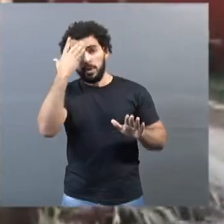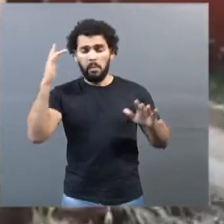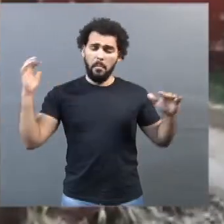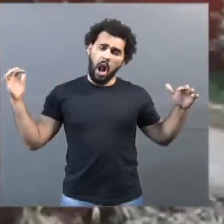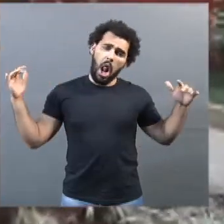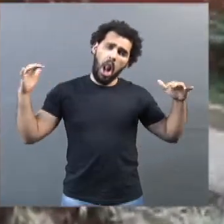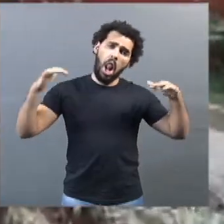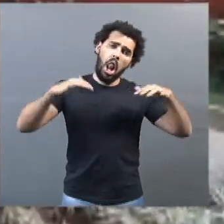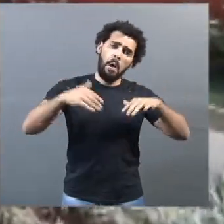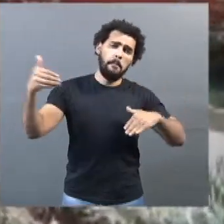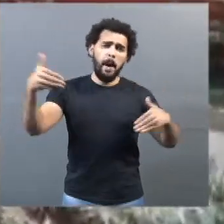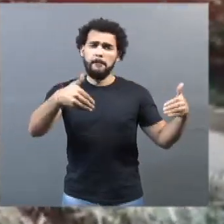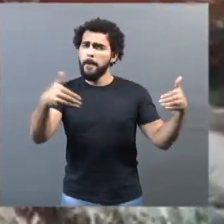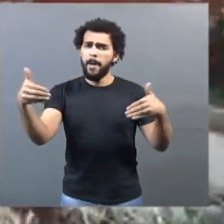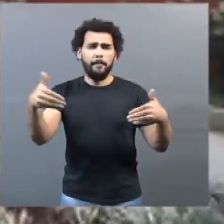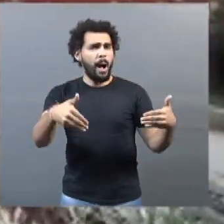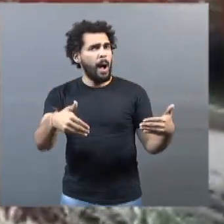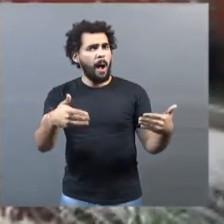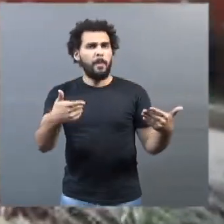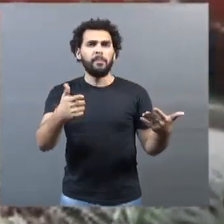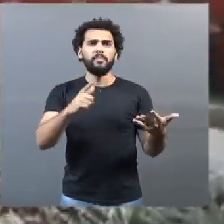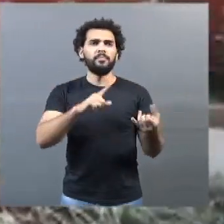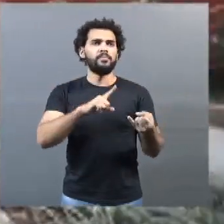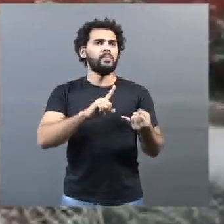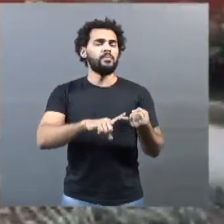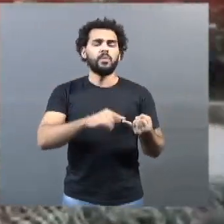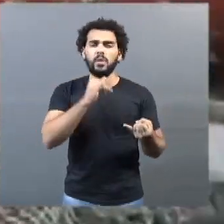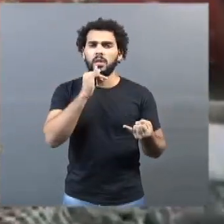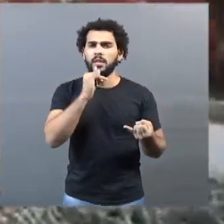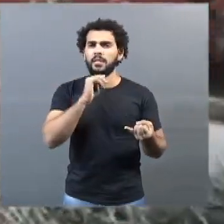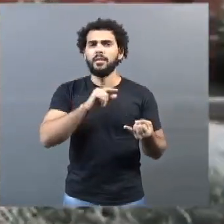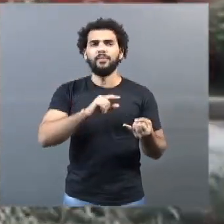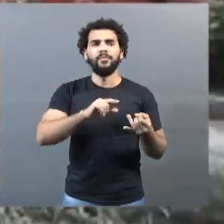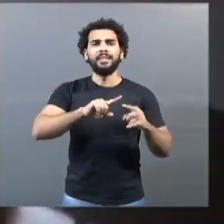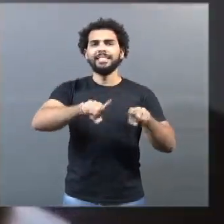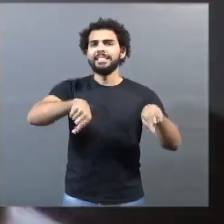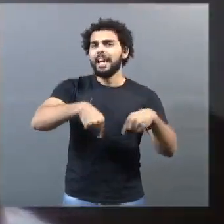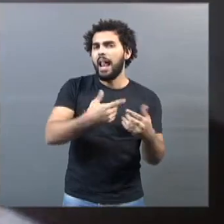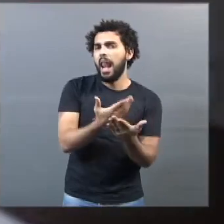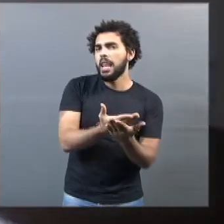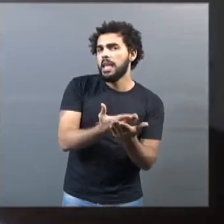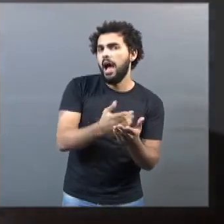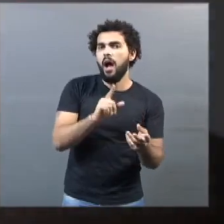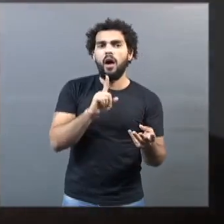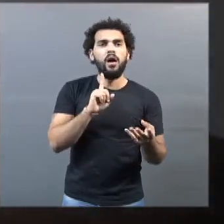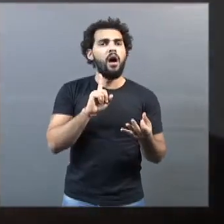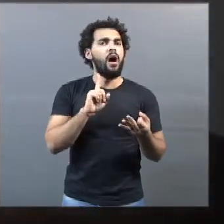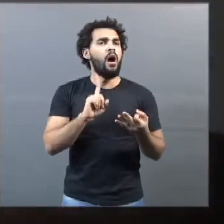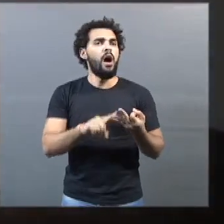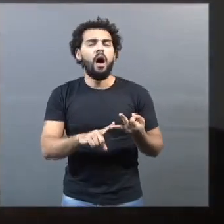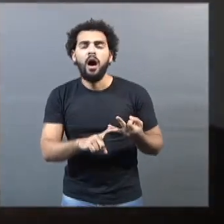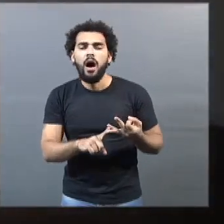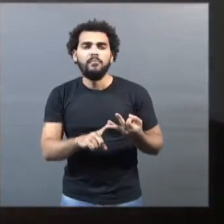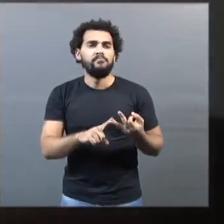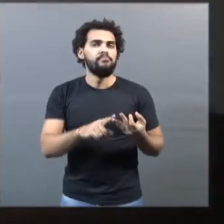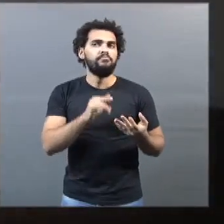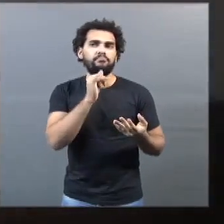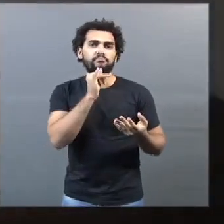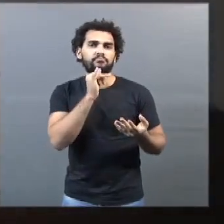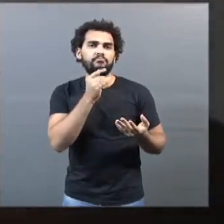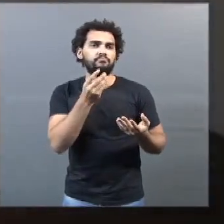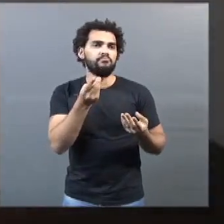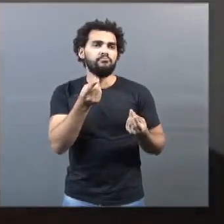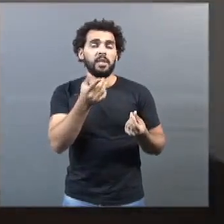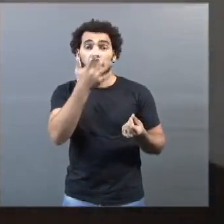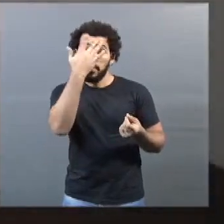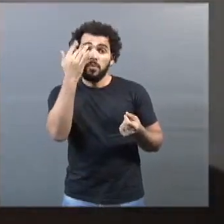formas. Ele proporciona salas de aula. Isso aqui é uma sala multi... Isso aqui é uma sala que pode